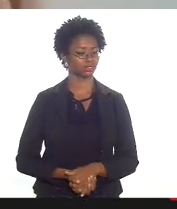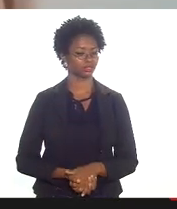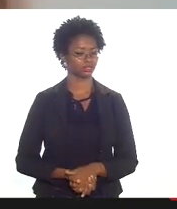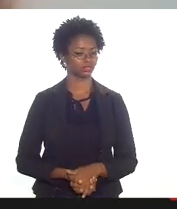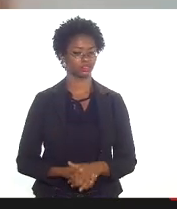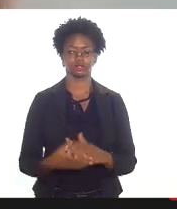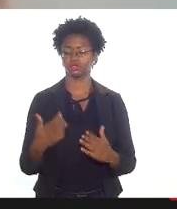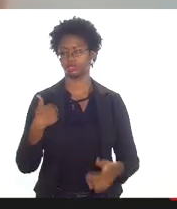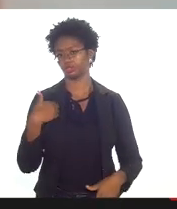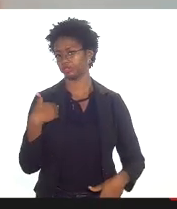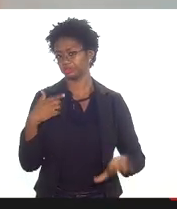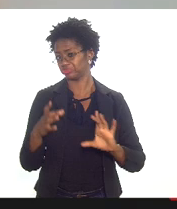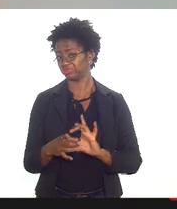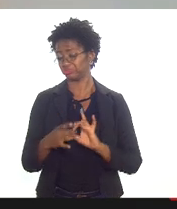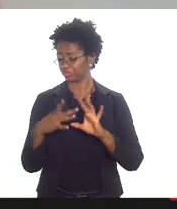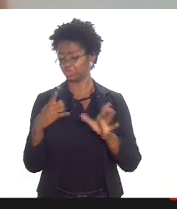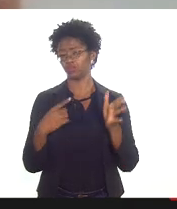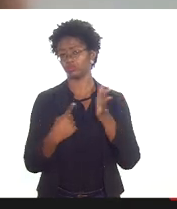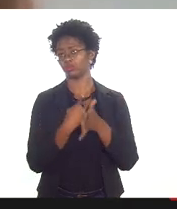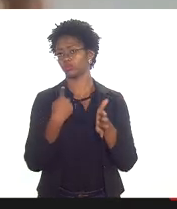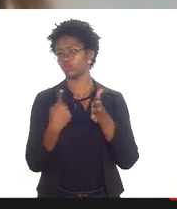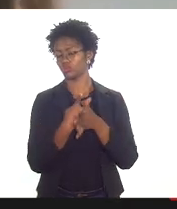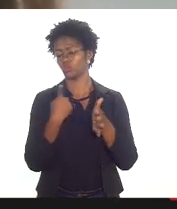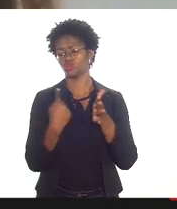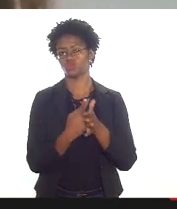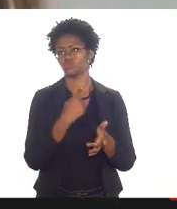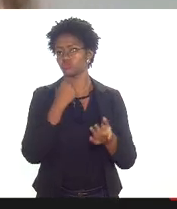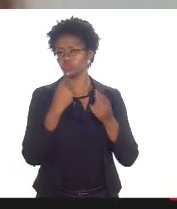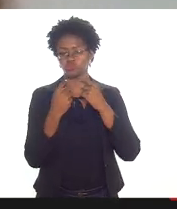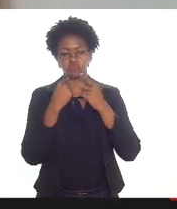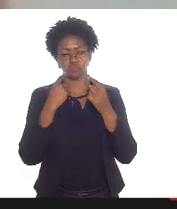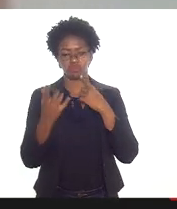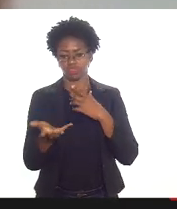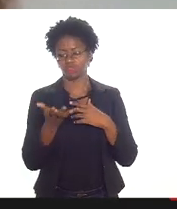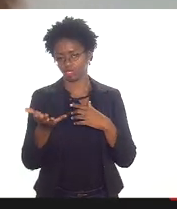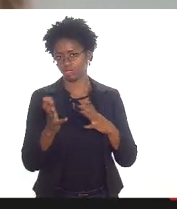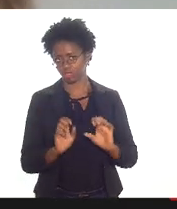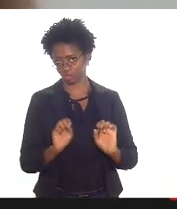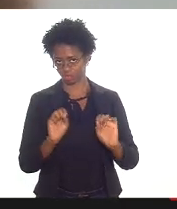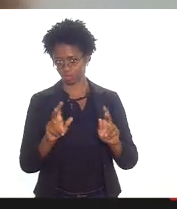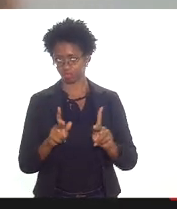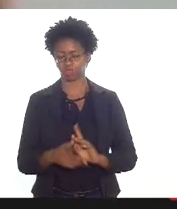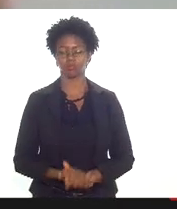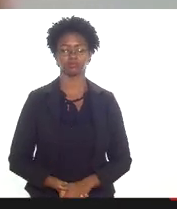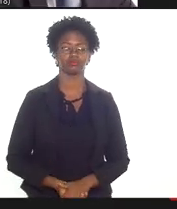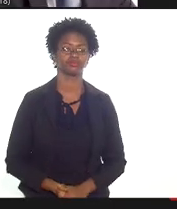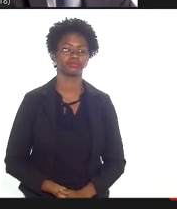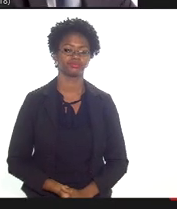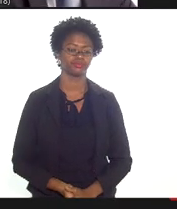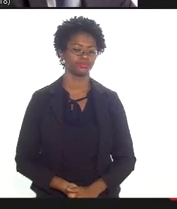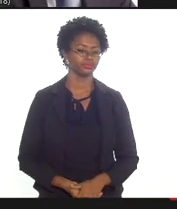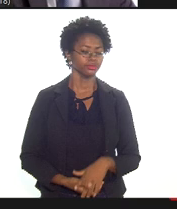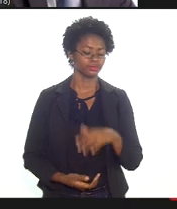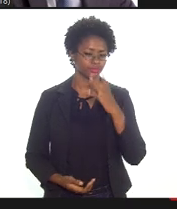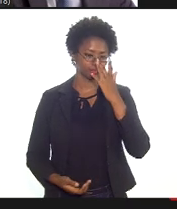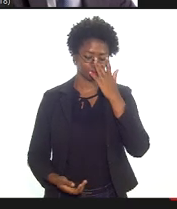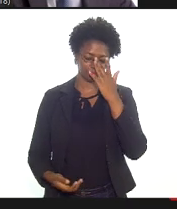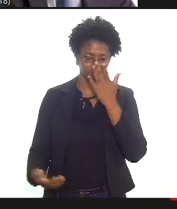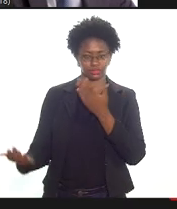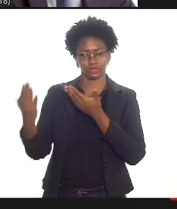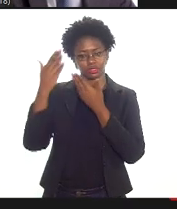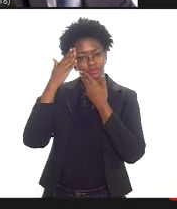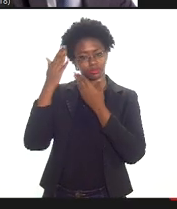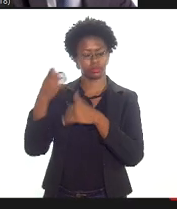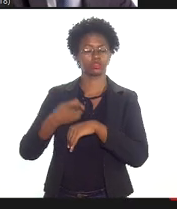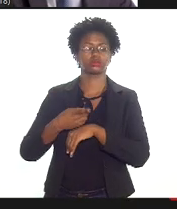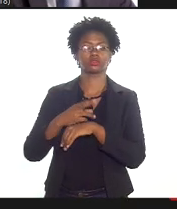à disposição para qualquer esclarecimento que se fizer necessário. Obrigado, obrigado, doutora